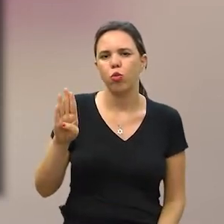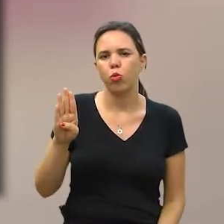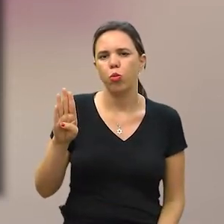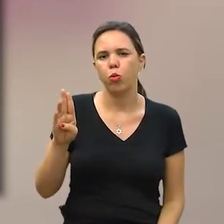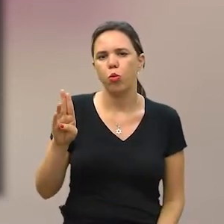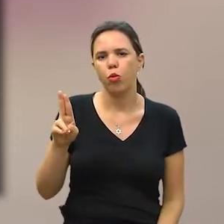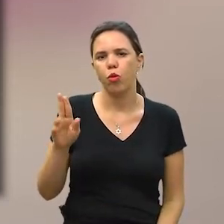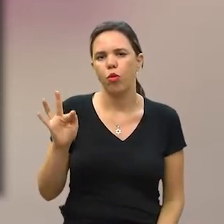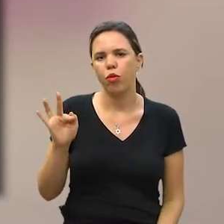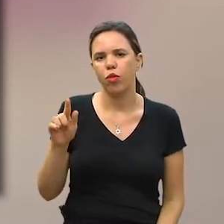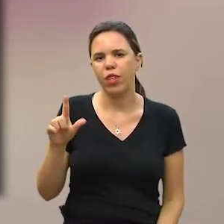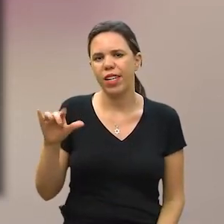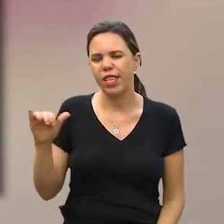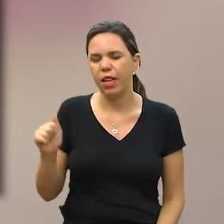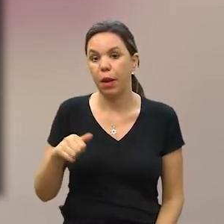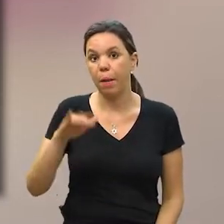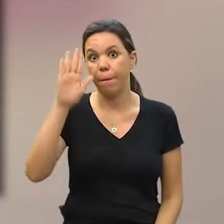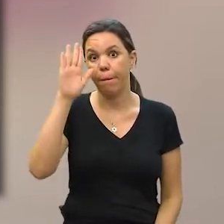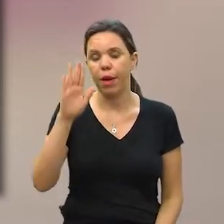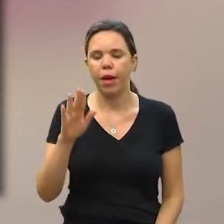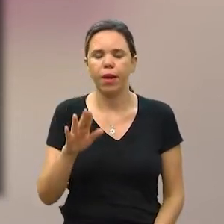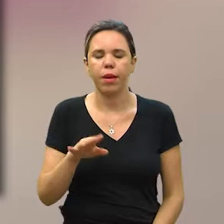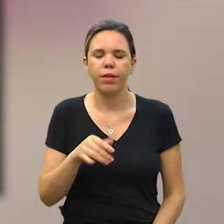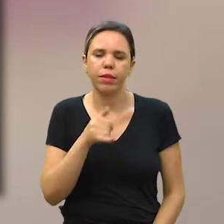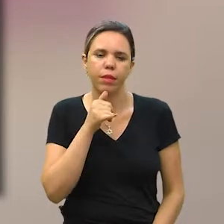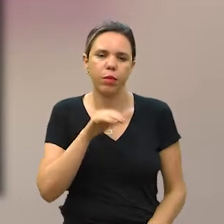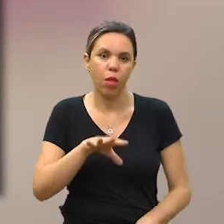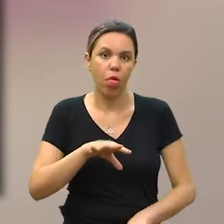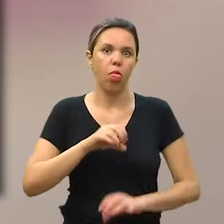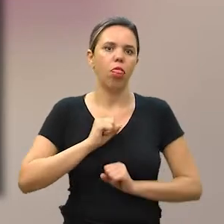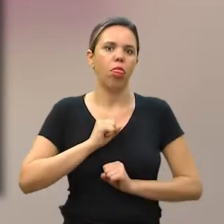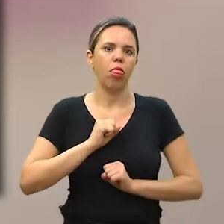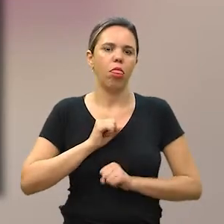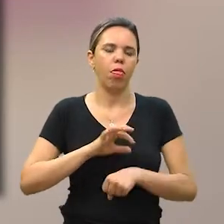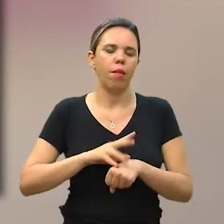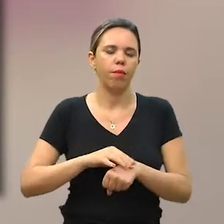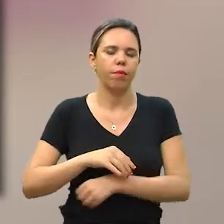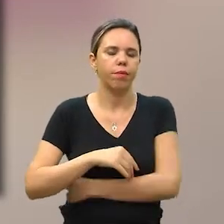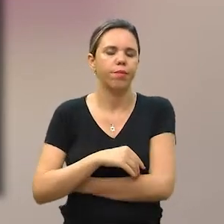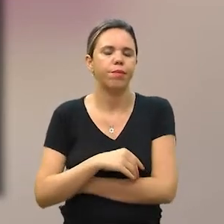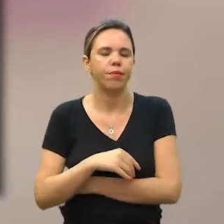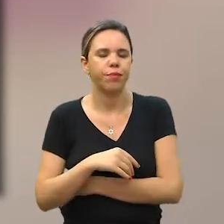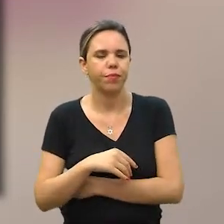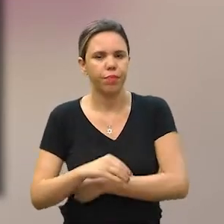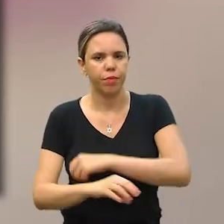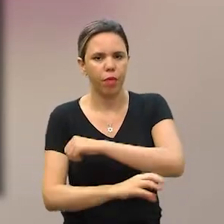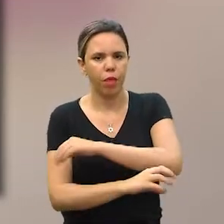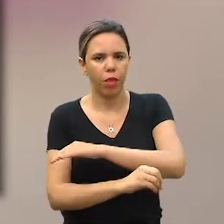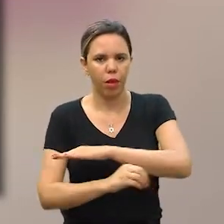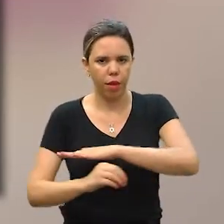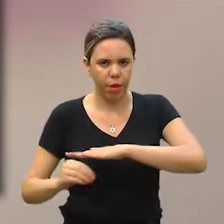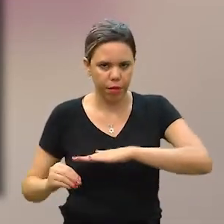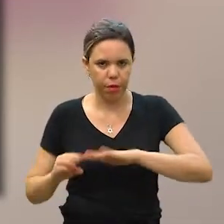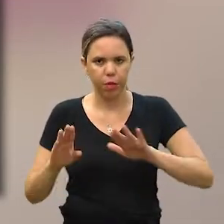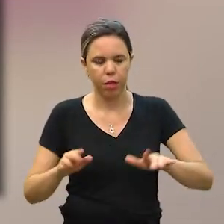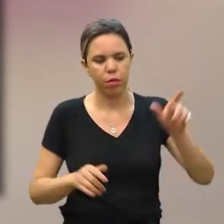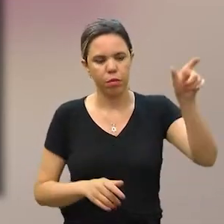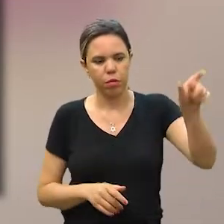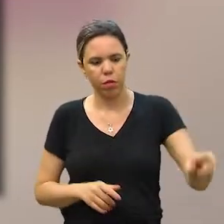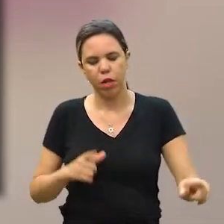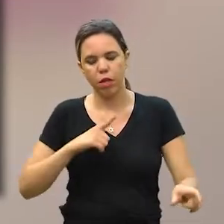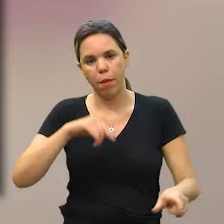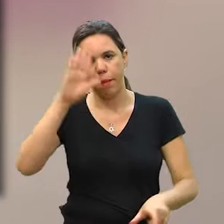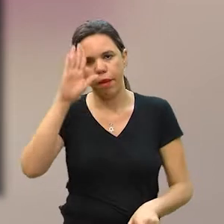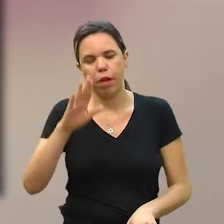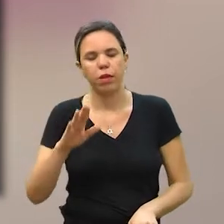O que significa trombofílicas? Ficam mais predispostas à trombose, não é? Mas a moça que